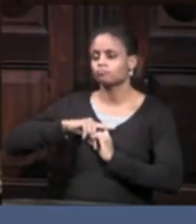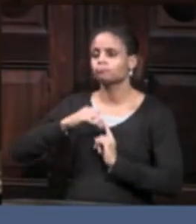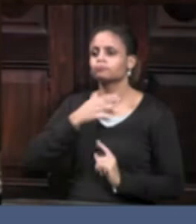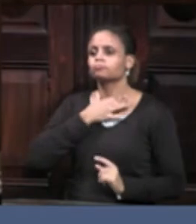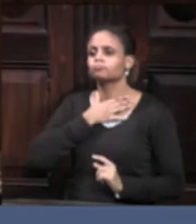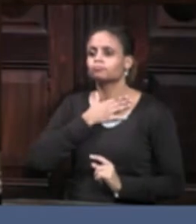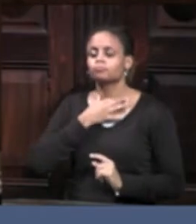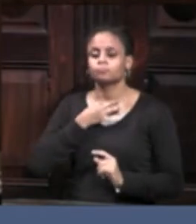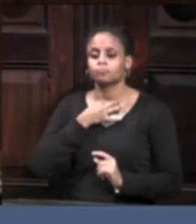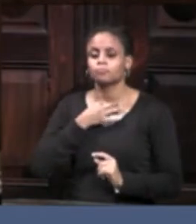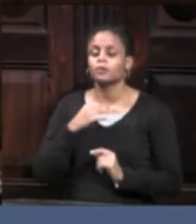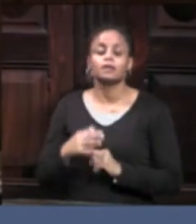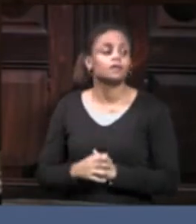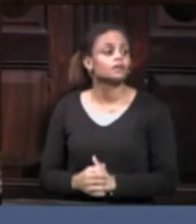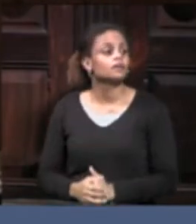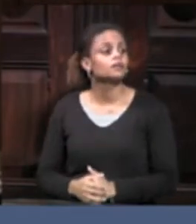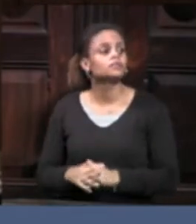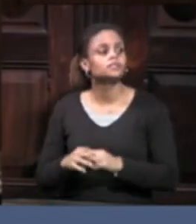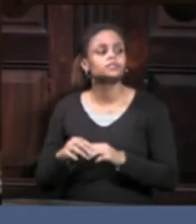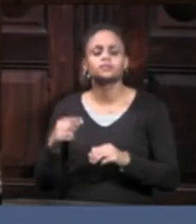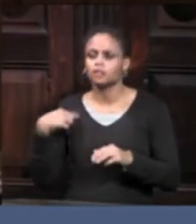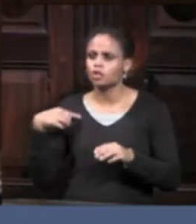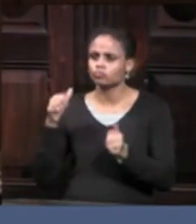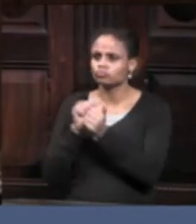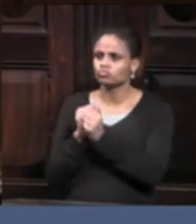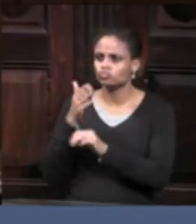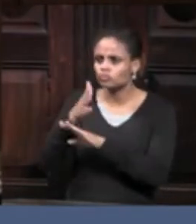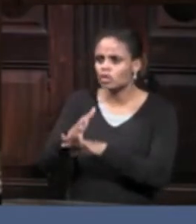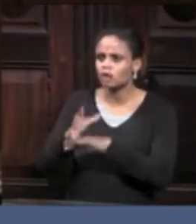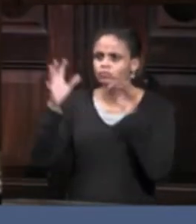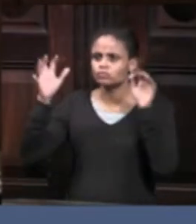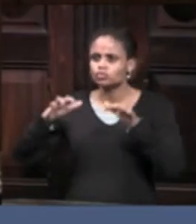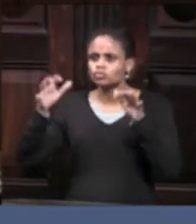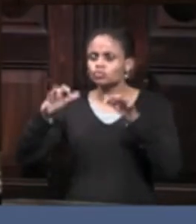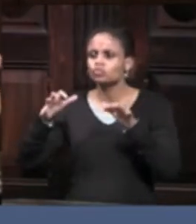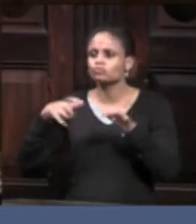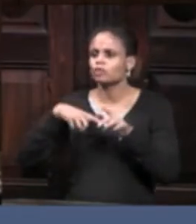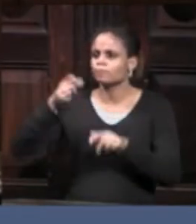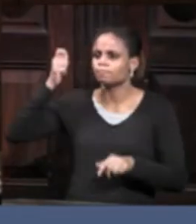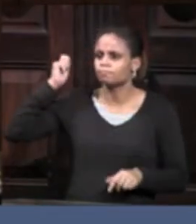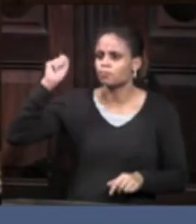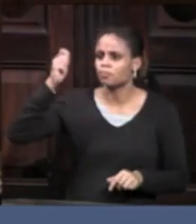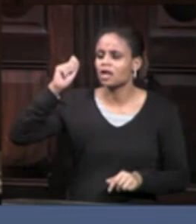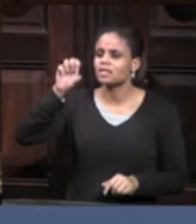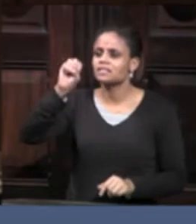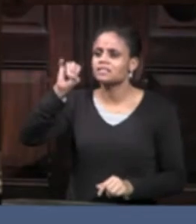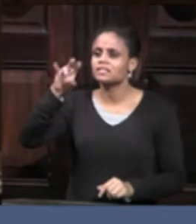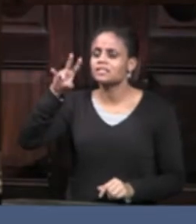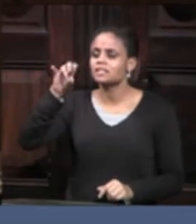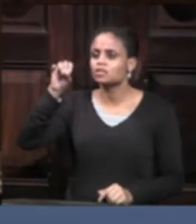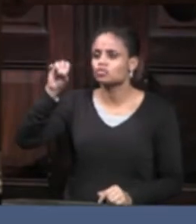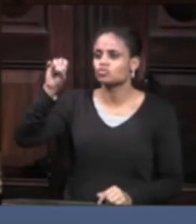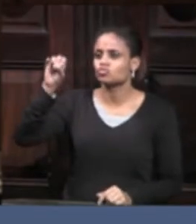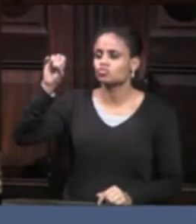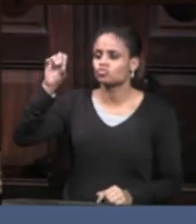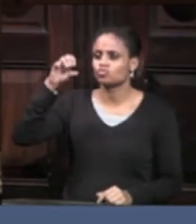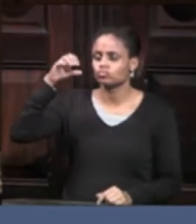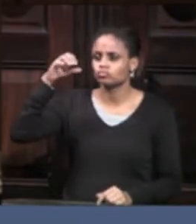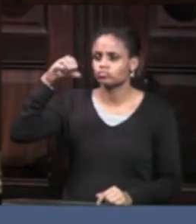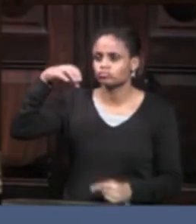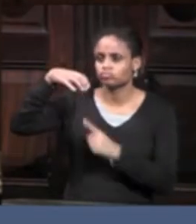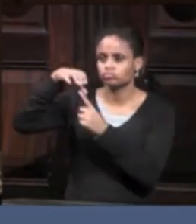lá, no meio da chuva, tocando um sino. Todas as igrejas do Rio de Janeiro tocaram esse